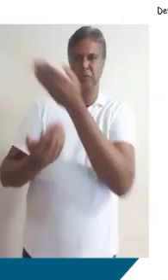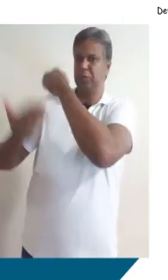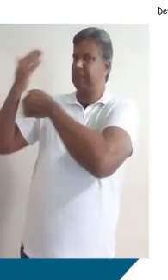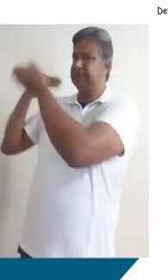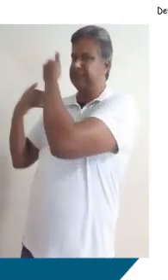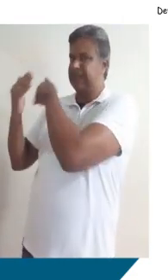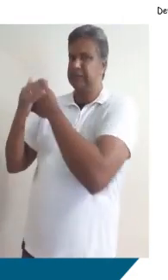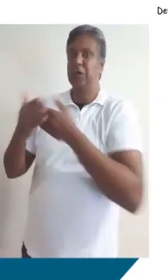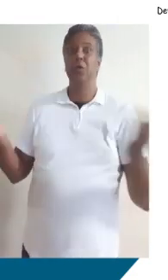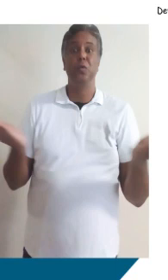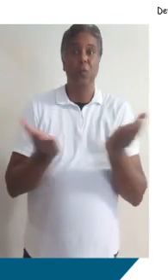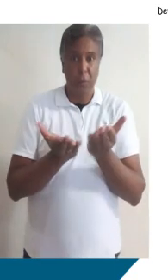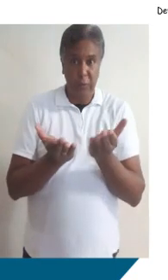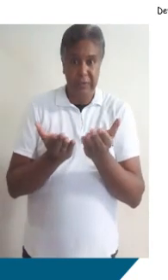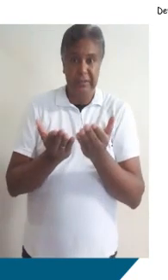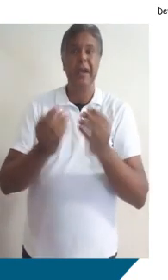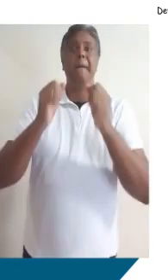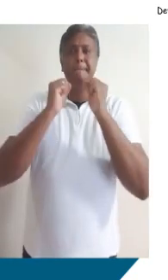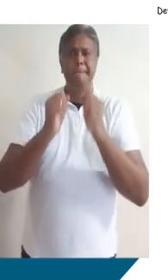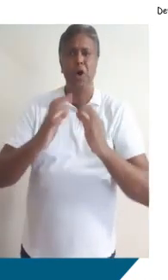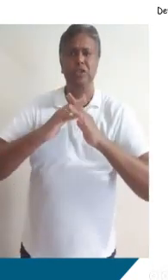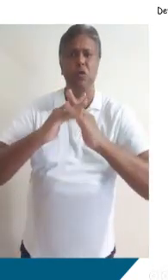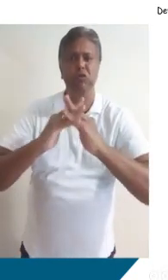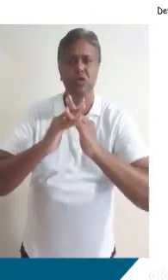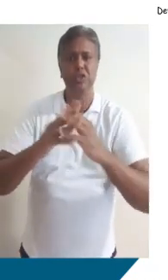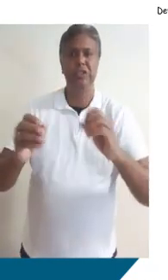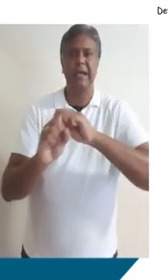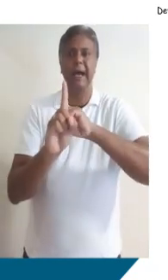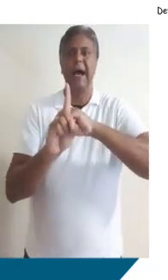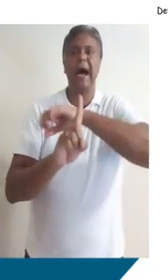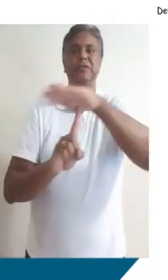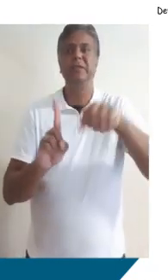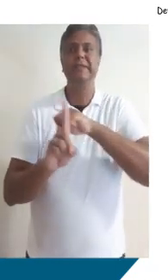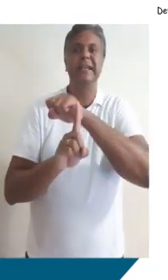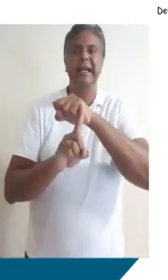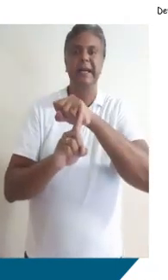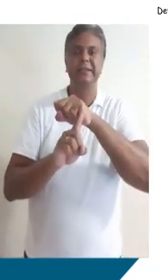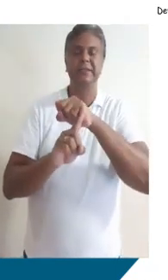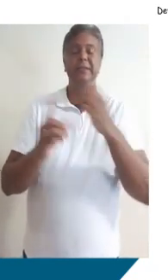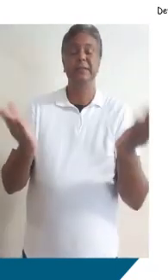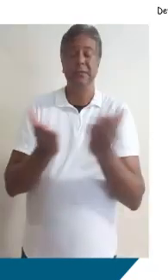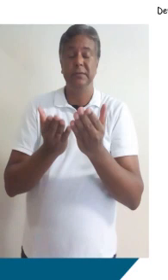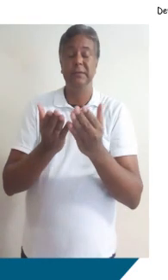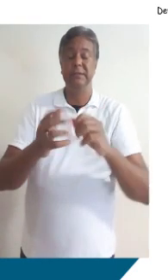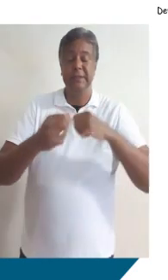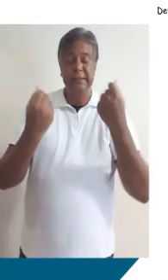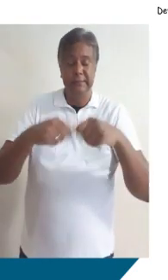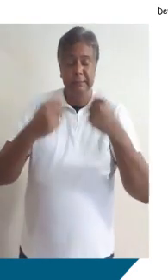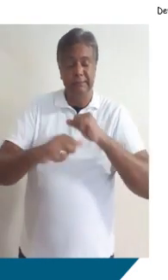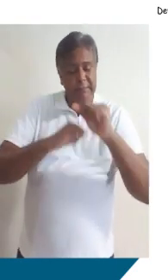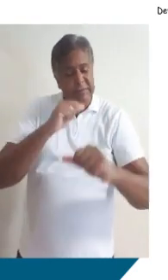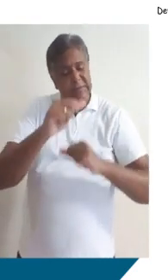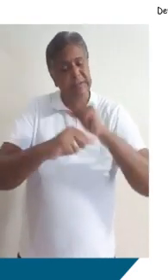adequada e pode atrapalhar, inclusive, na sua sociabilidade. Em seguida, ele vai desenrolar, desenvolver, desdobrar a ideia